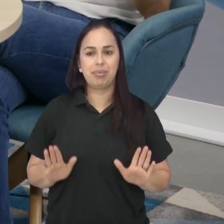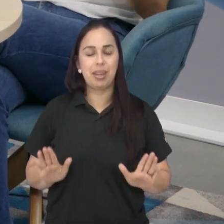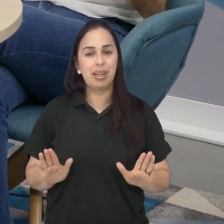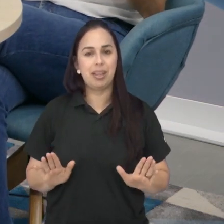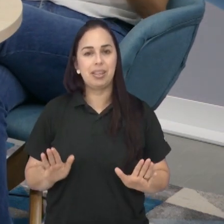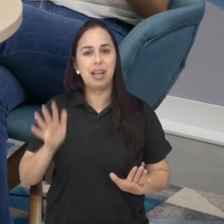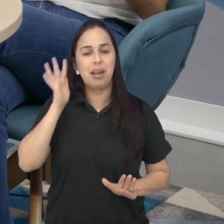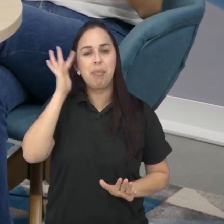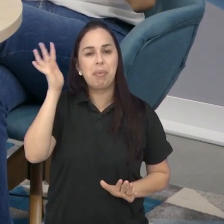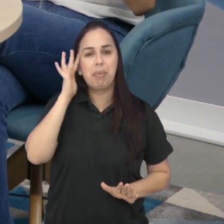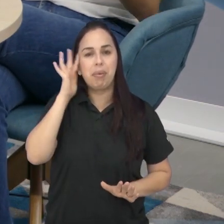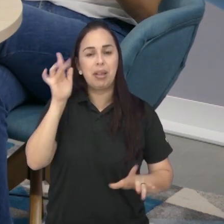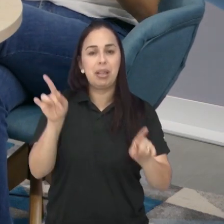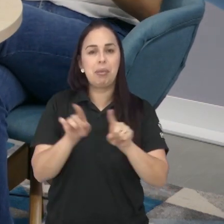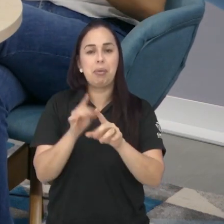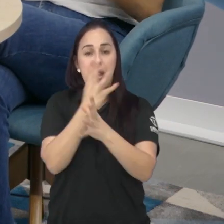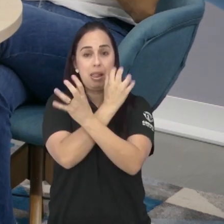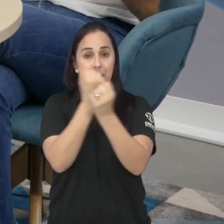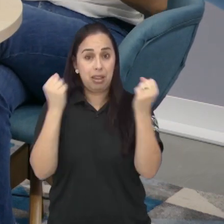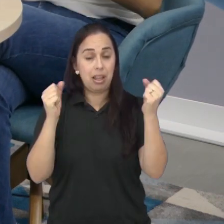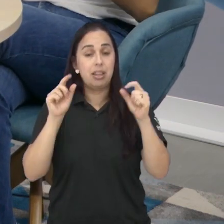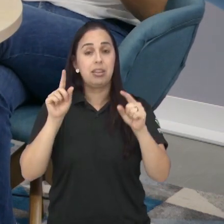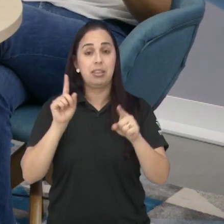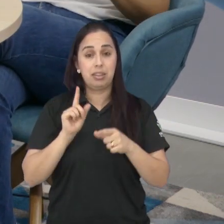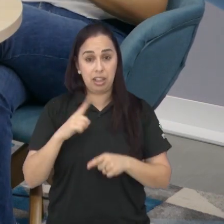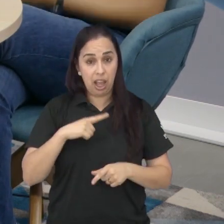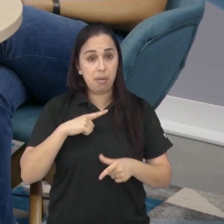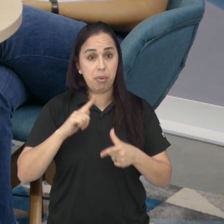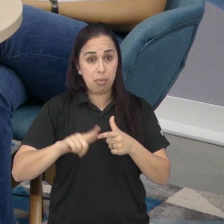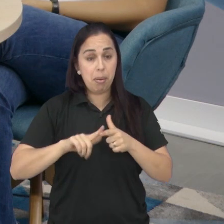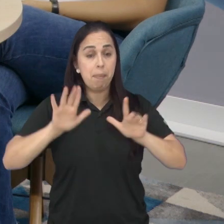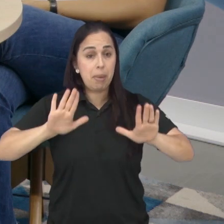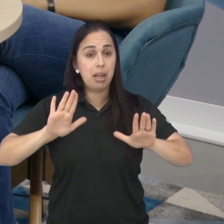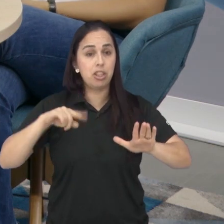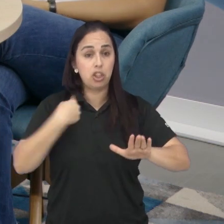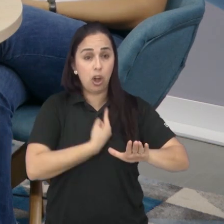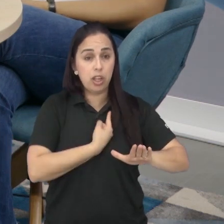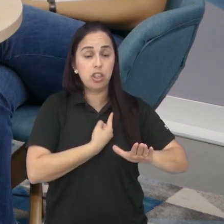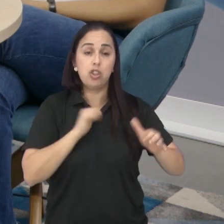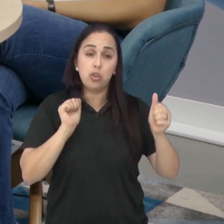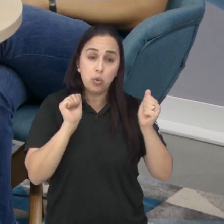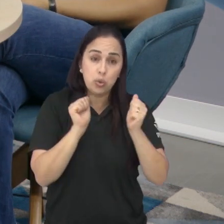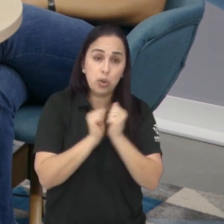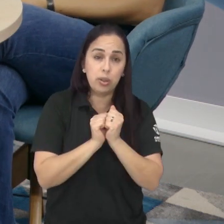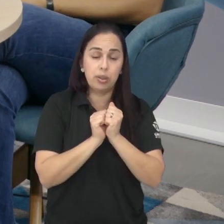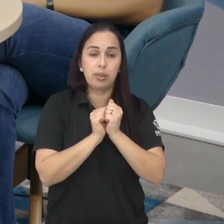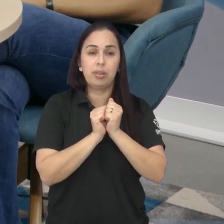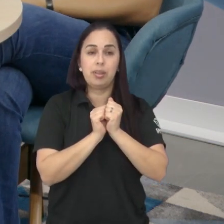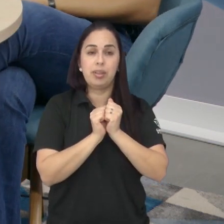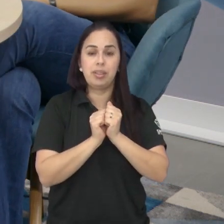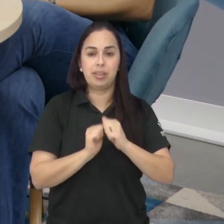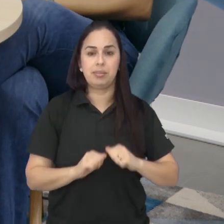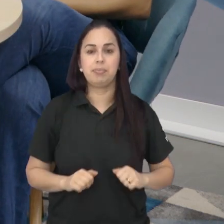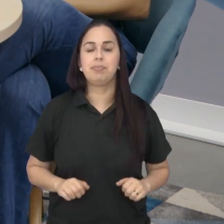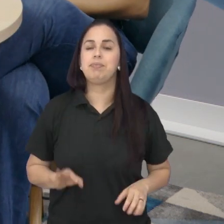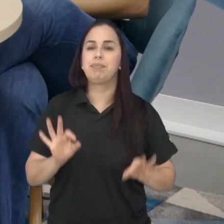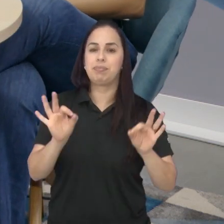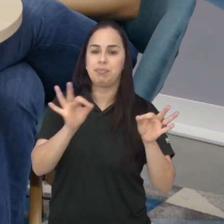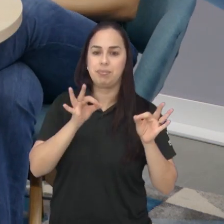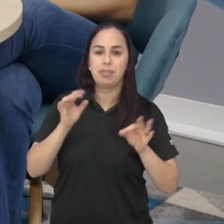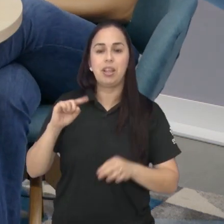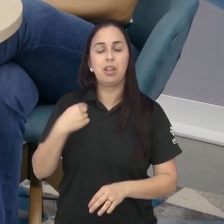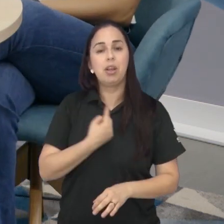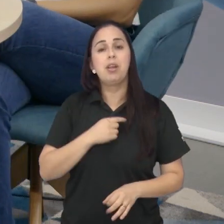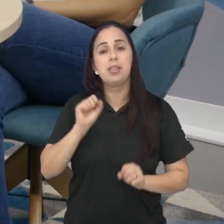uma solidariedade que tem conflito. Nós estamos juntos no mesmo barco. Se ele afundar, vai todo mundo. Exatamente,